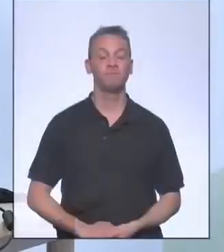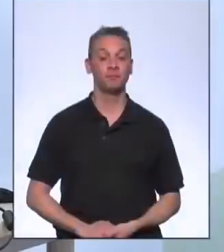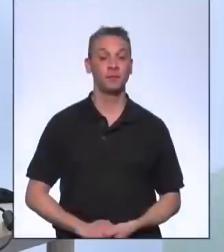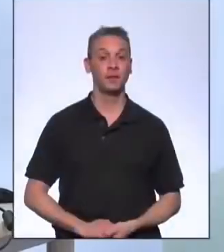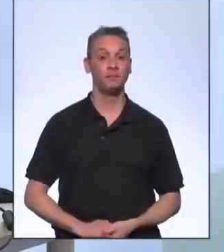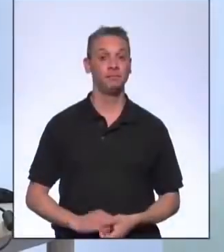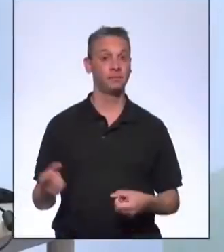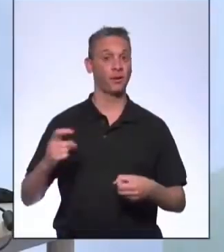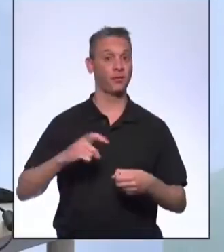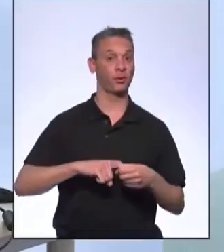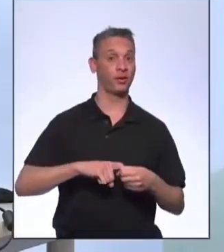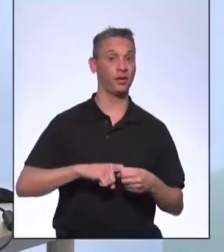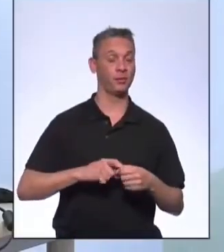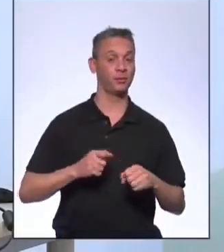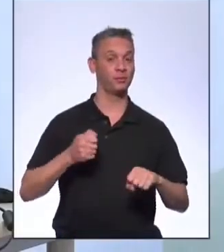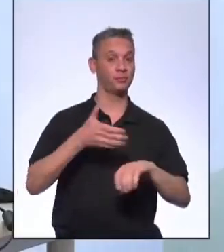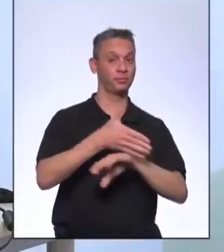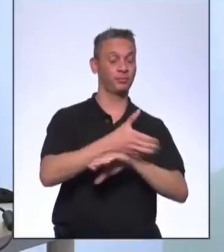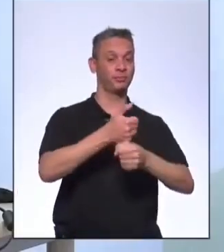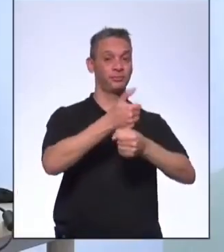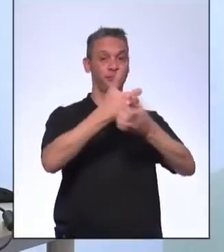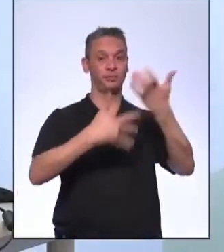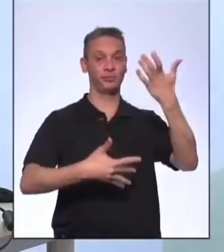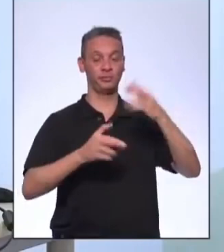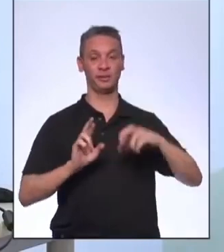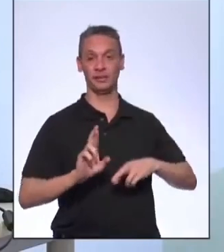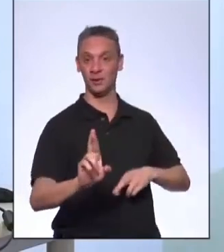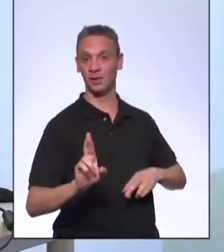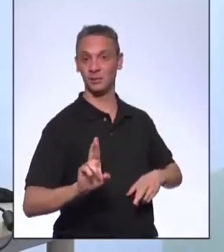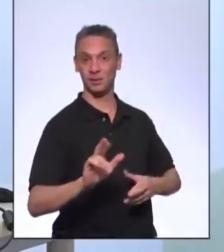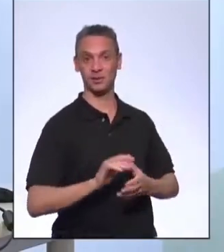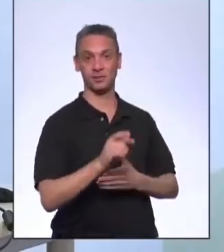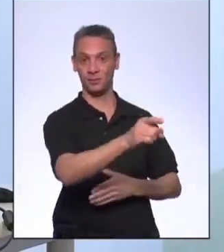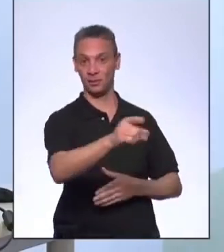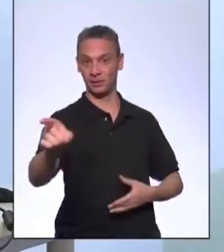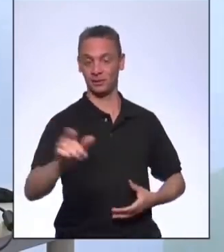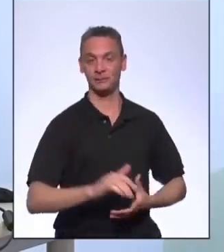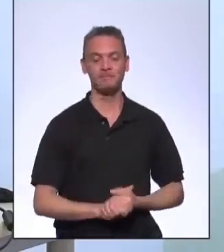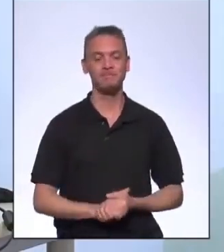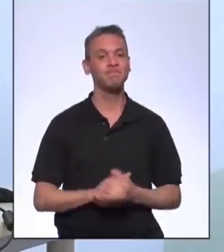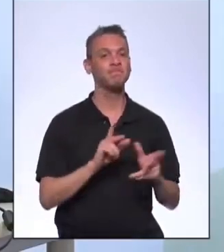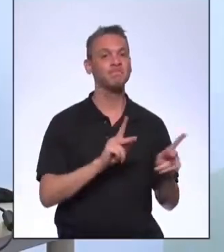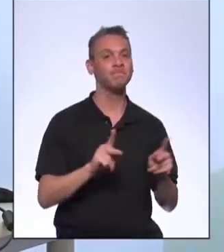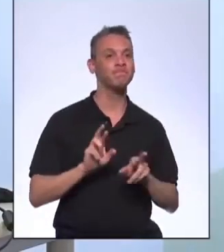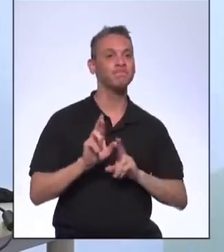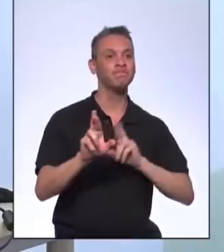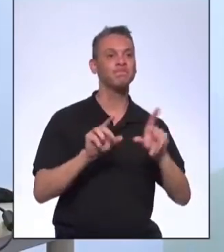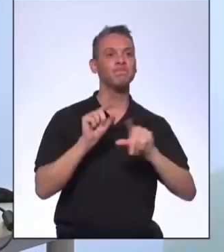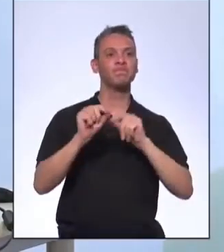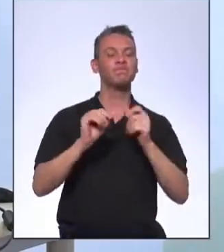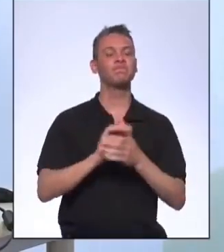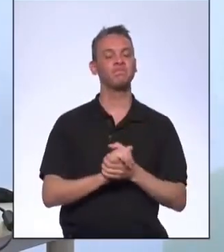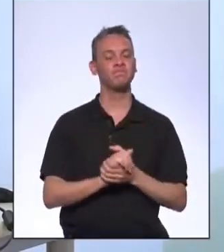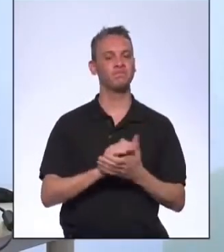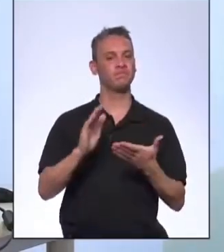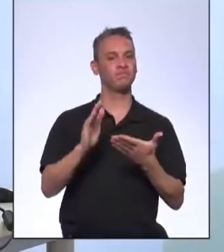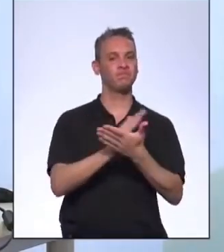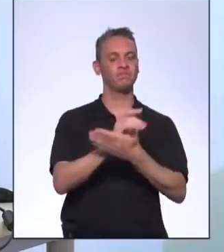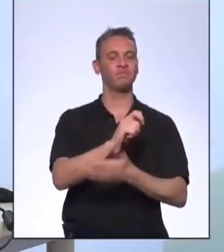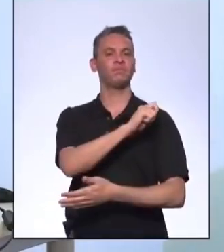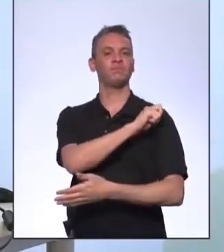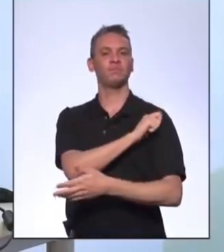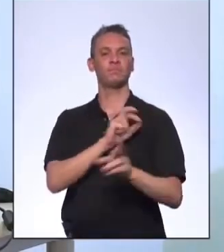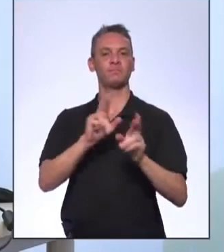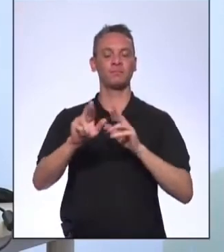Estamos aqui de volta, estava aqui lendo as respostas de vocês. Então, vamos lá, professora. Então, alguns alunos falaram